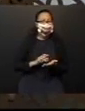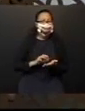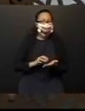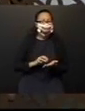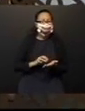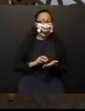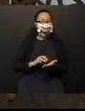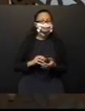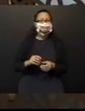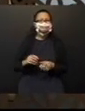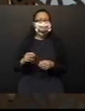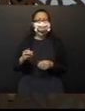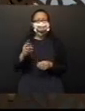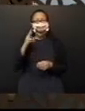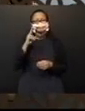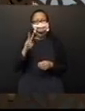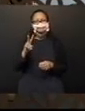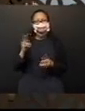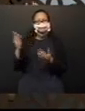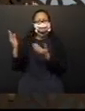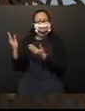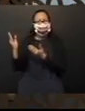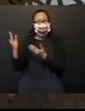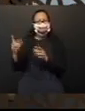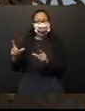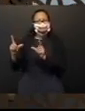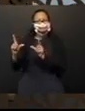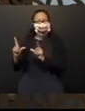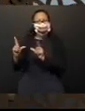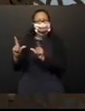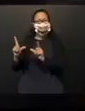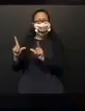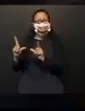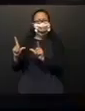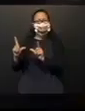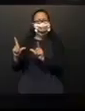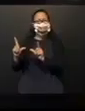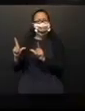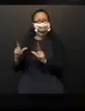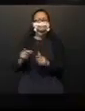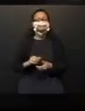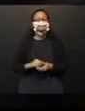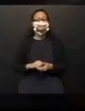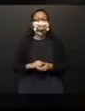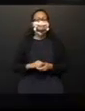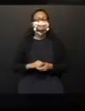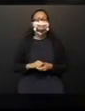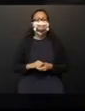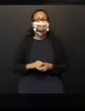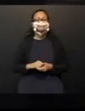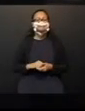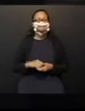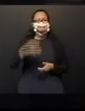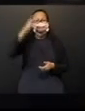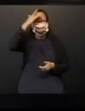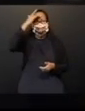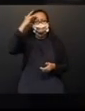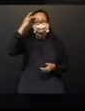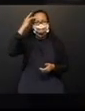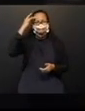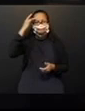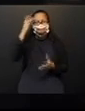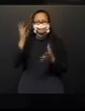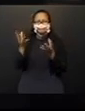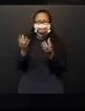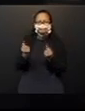Olha lá na imagem. A primeira que eu acho interessante. Na primeira, aparentemente, a pessoa está ali recebendo um dinheiro